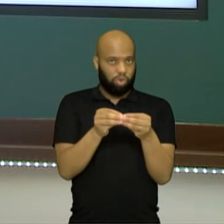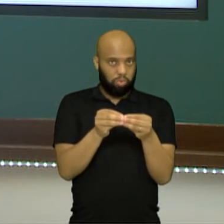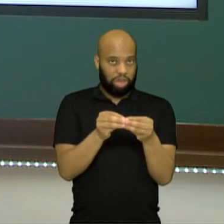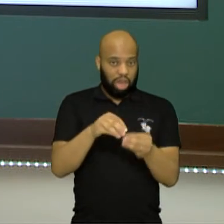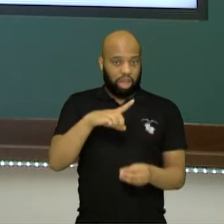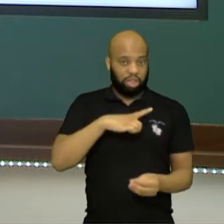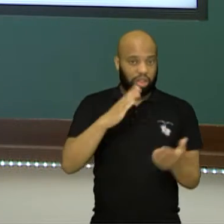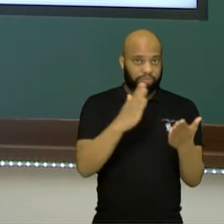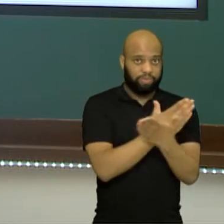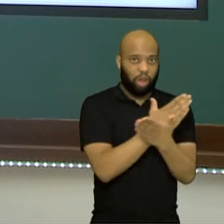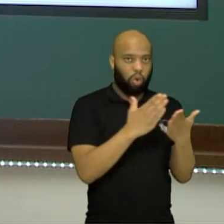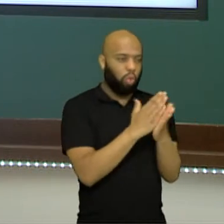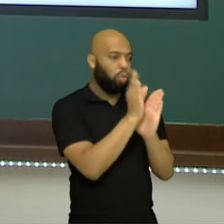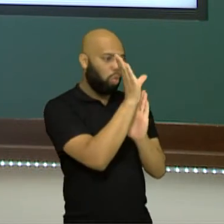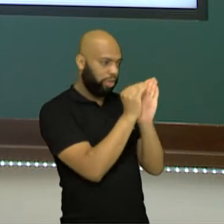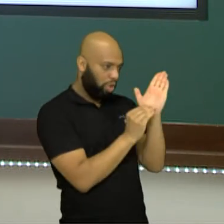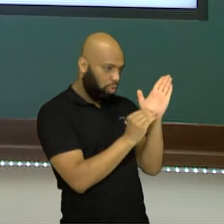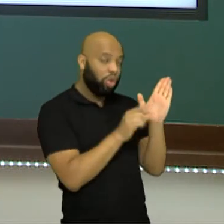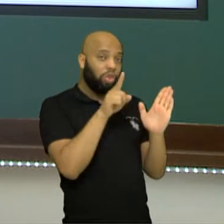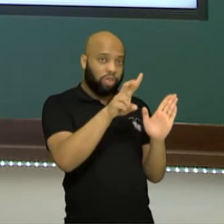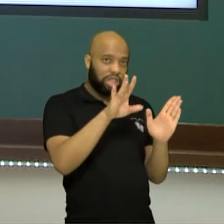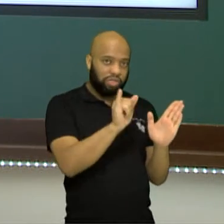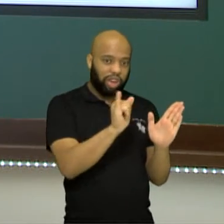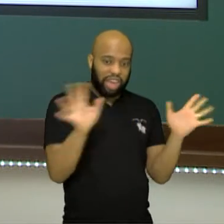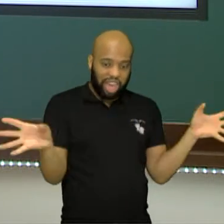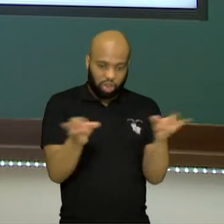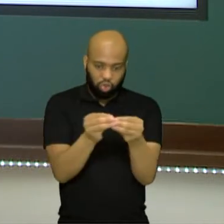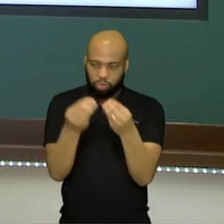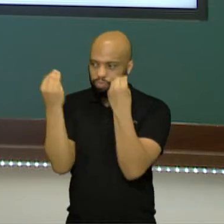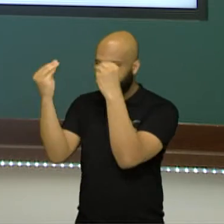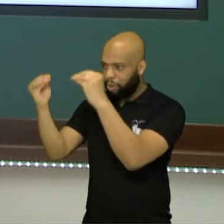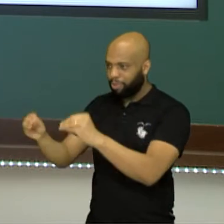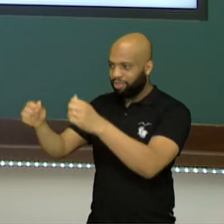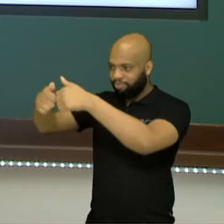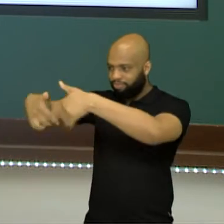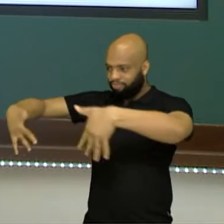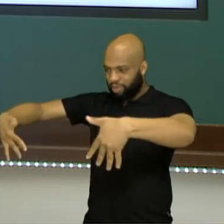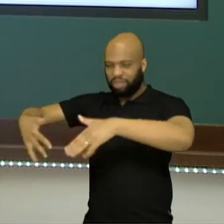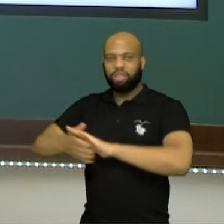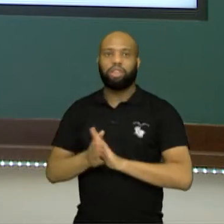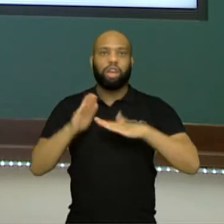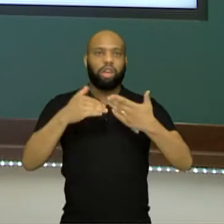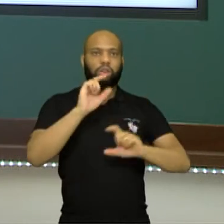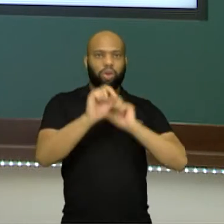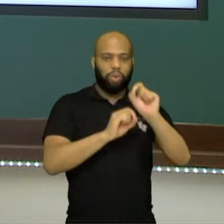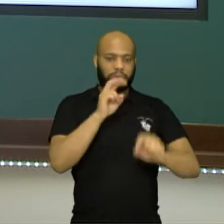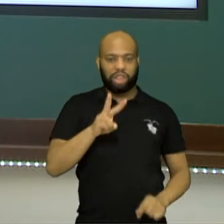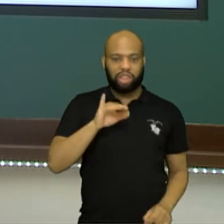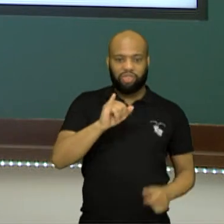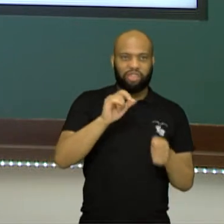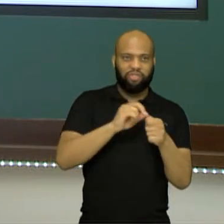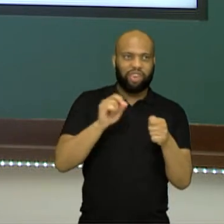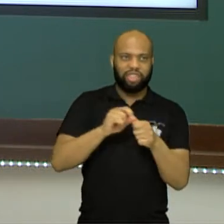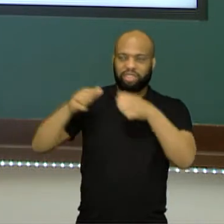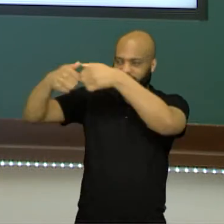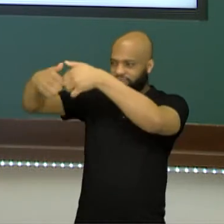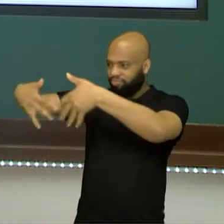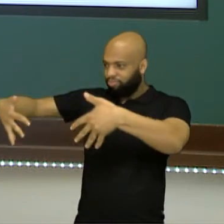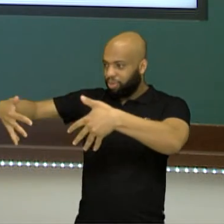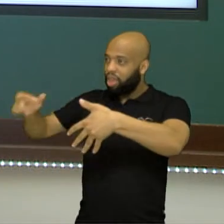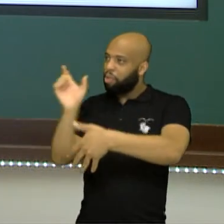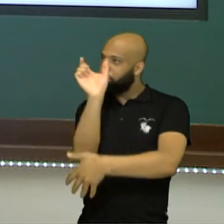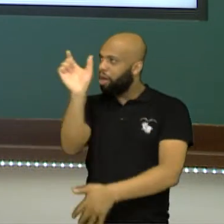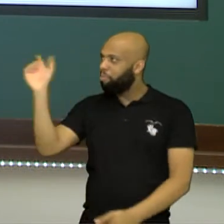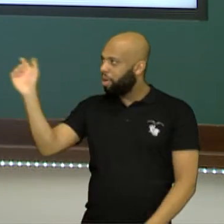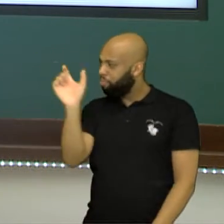um determinado conteúdo. Como assim? A técnica consiste basicamente de criar um diagrama com